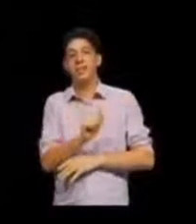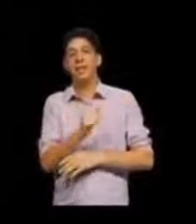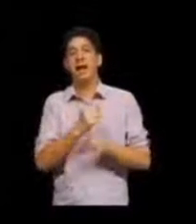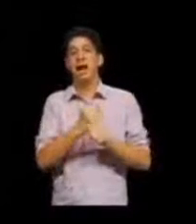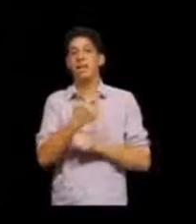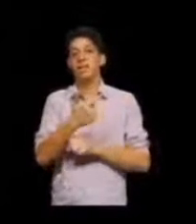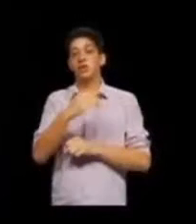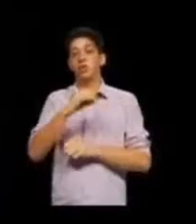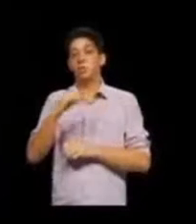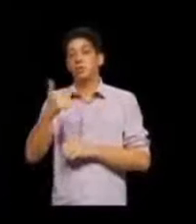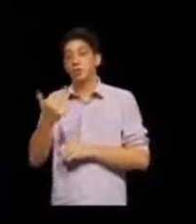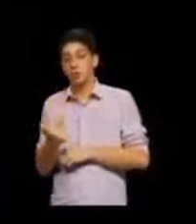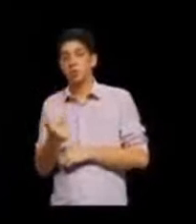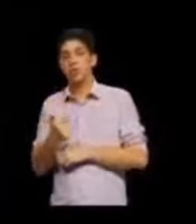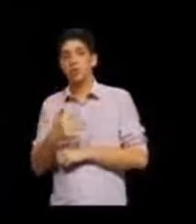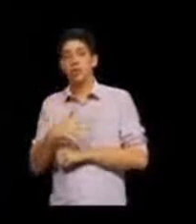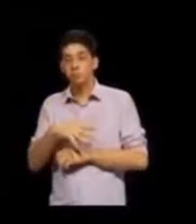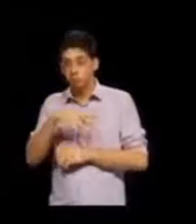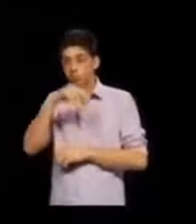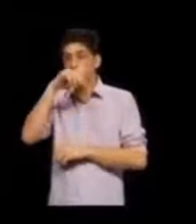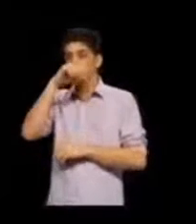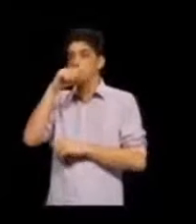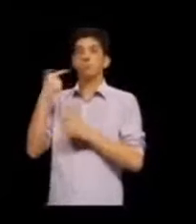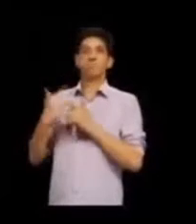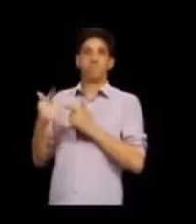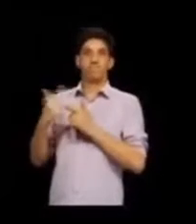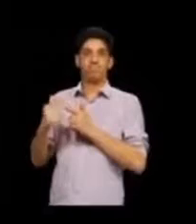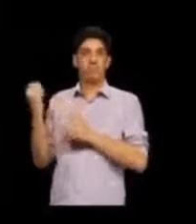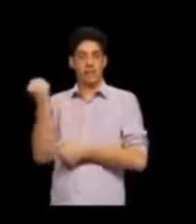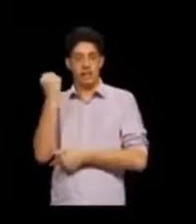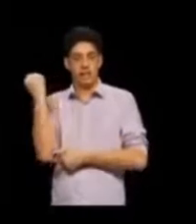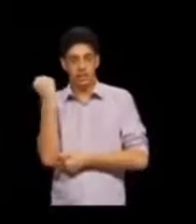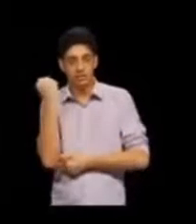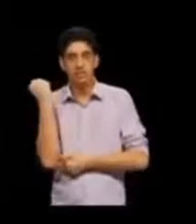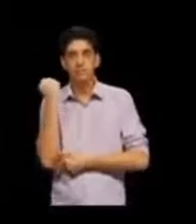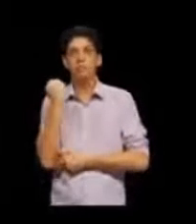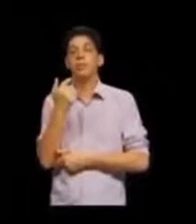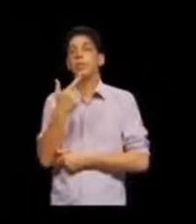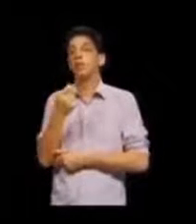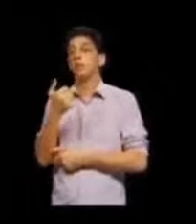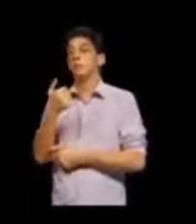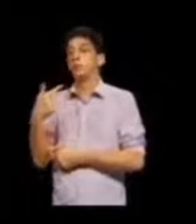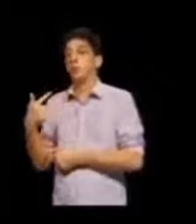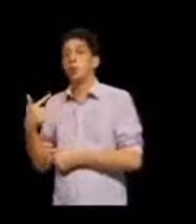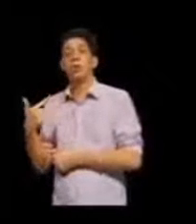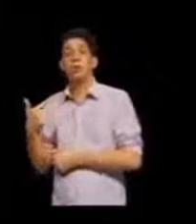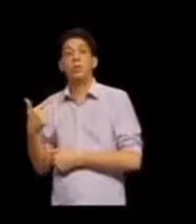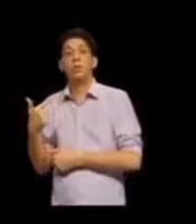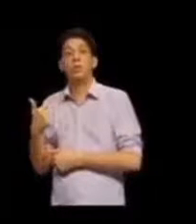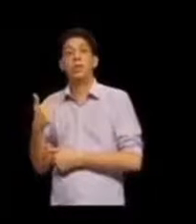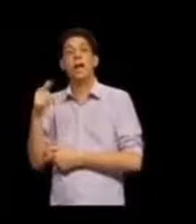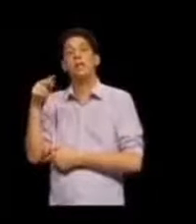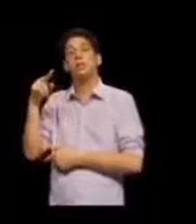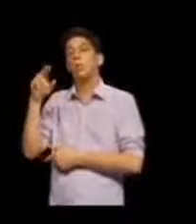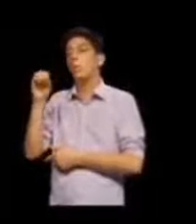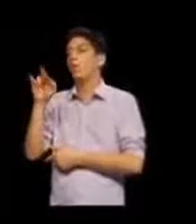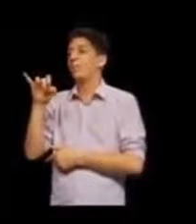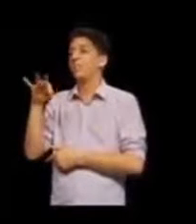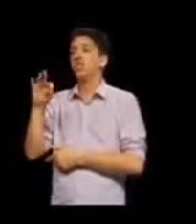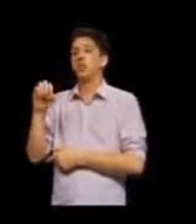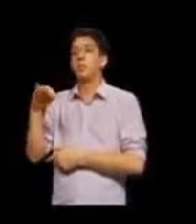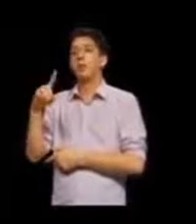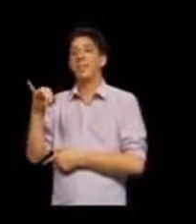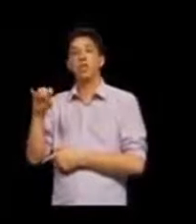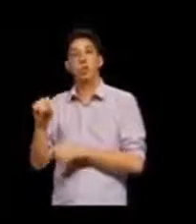síndrome respiratória aguda grave, em 2012 da síndrome respiratória do Oriente Médio e em 2019